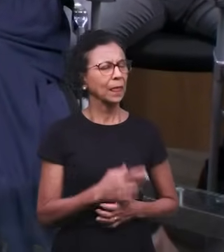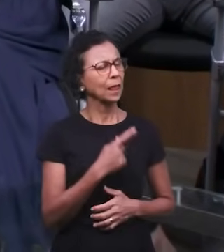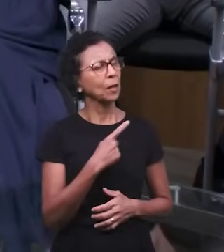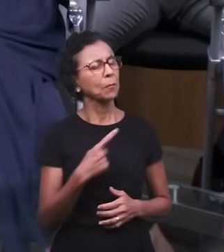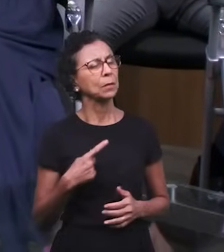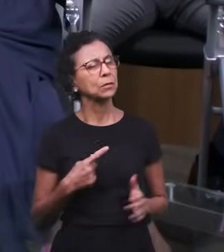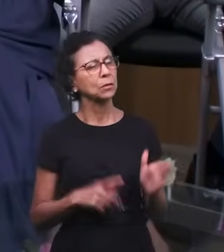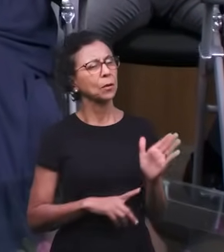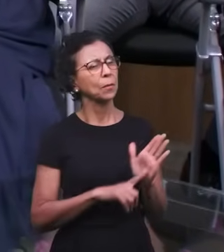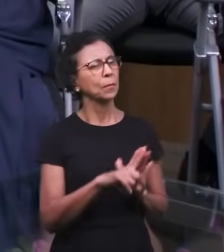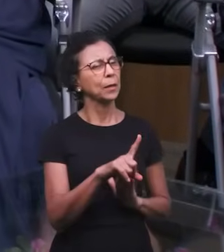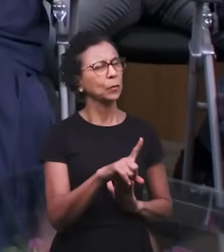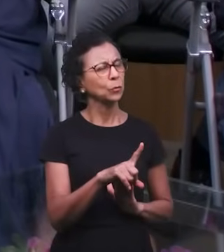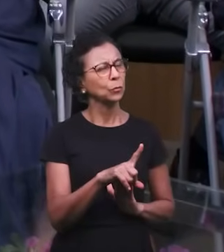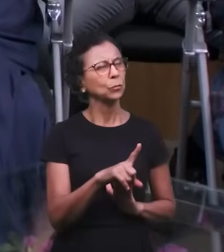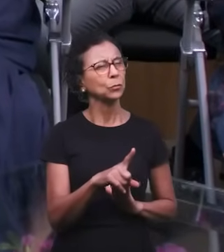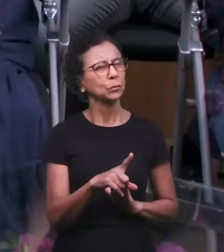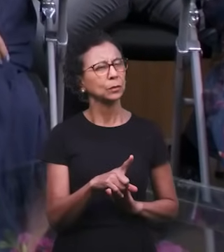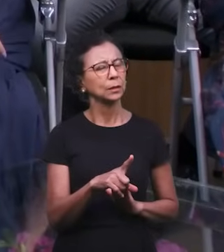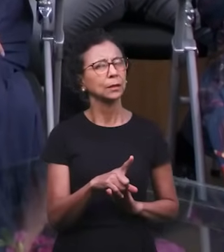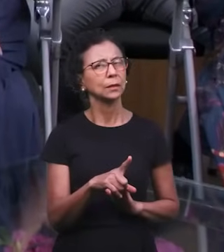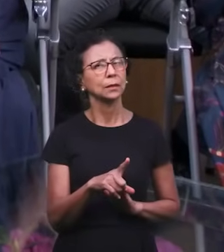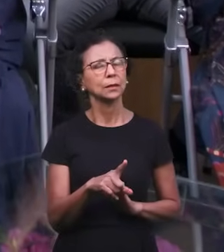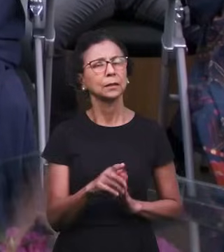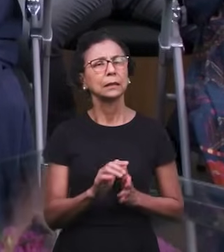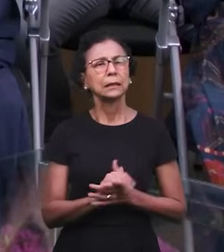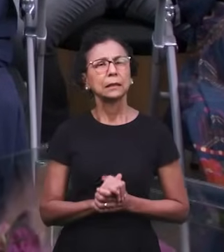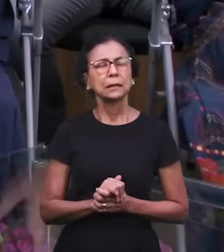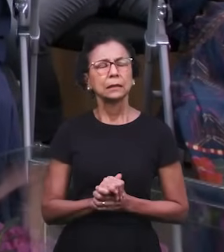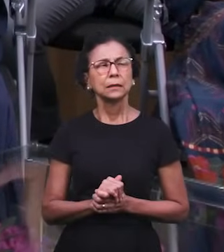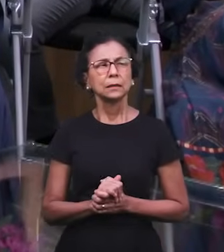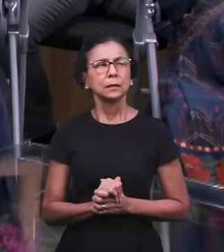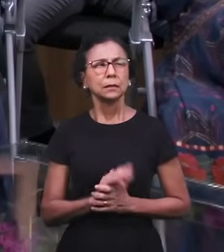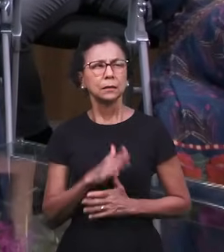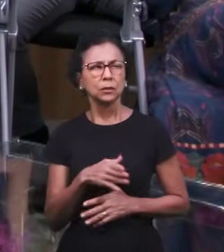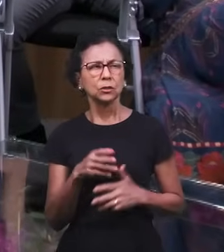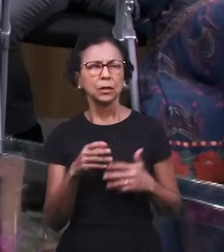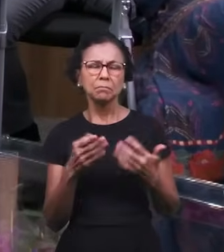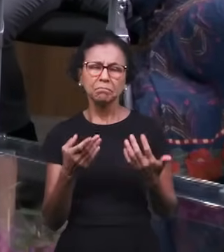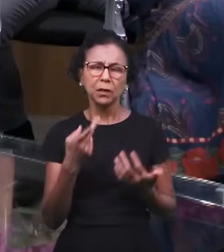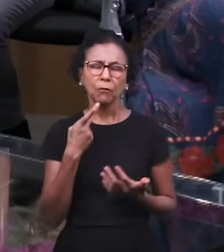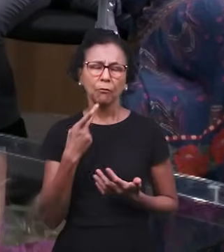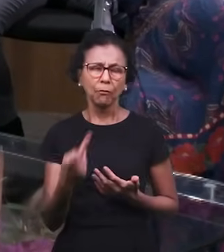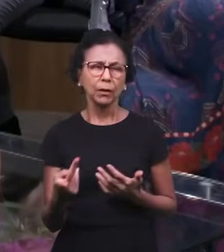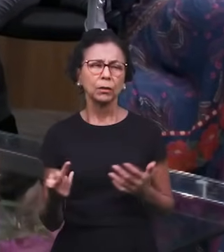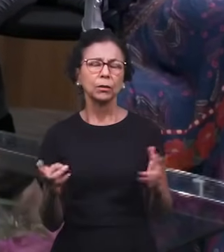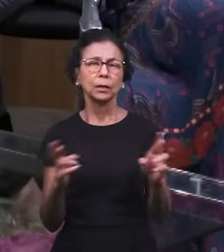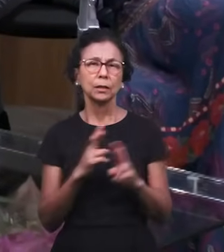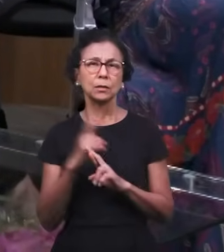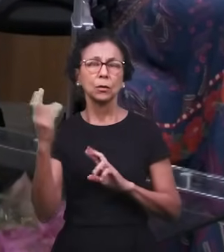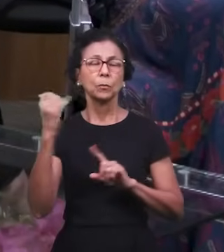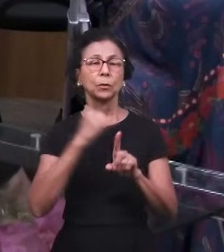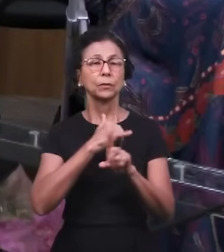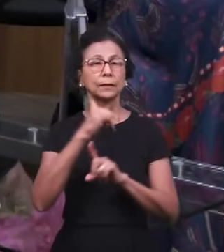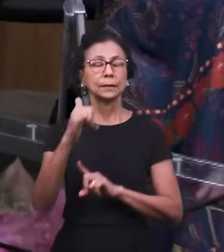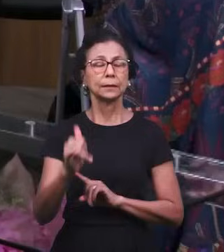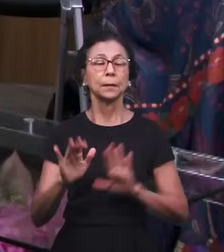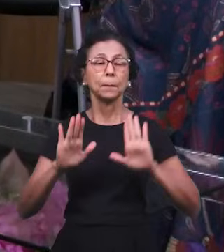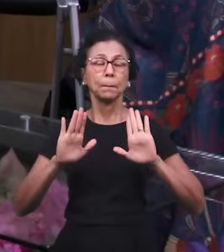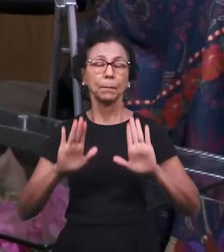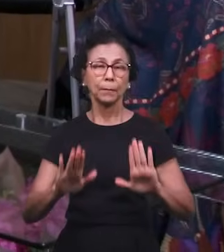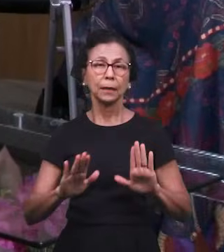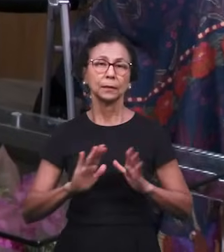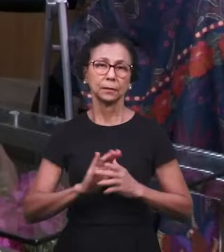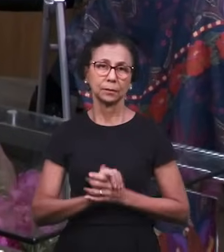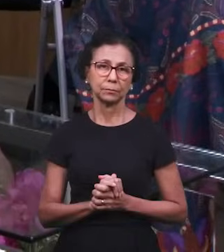foi a primeira profecia a respeito do nascimento de Jesus? Eu entendo que foi a profecia lá do Gênesis, no capítulo